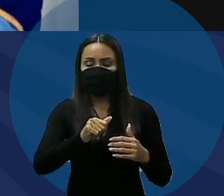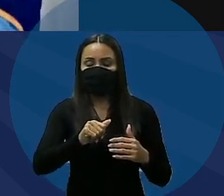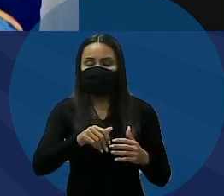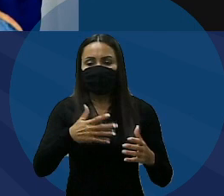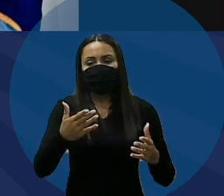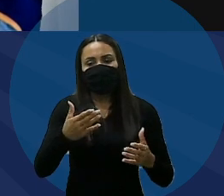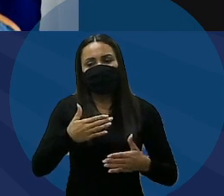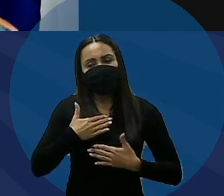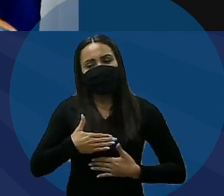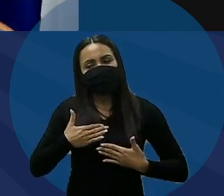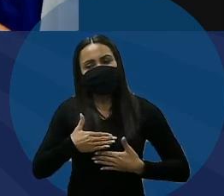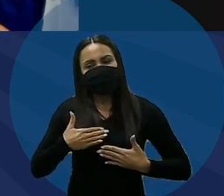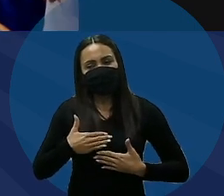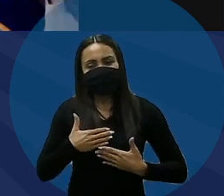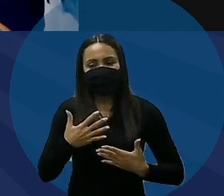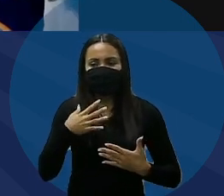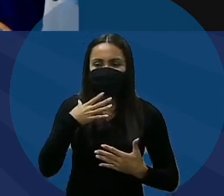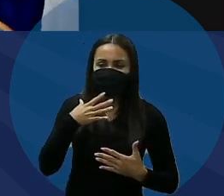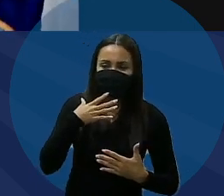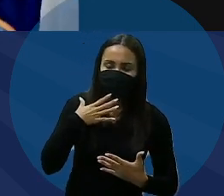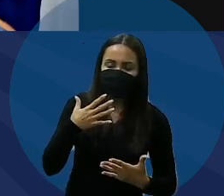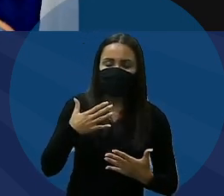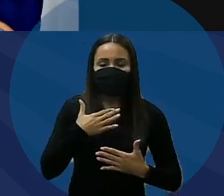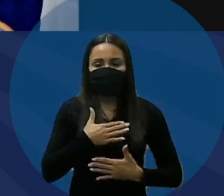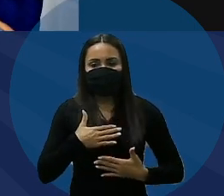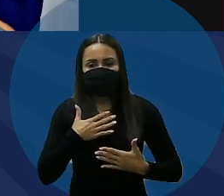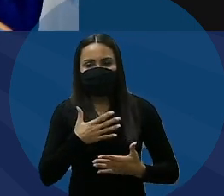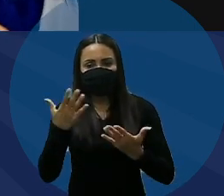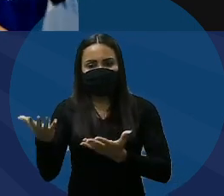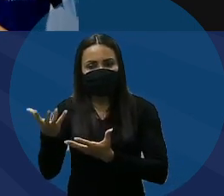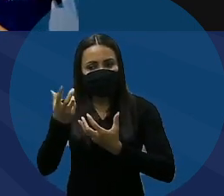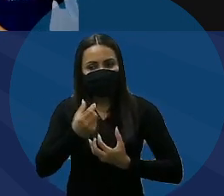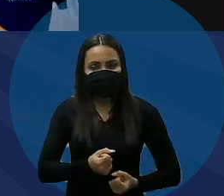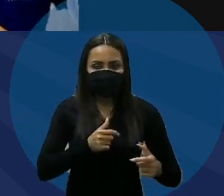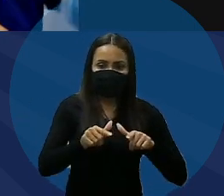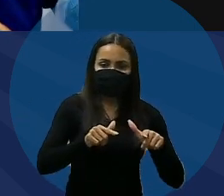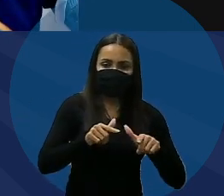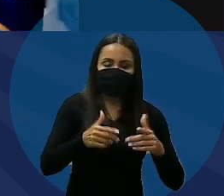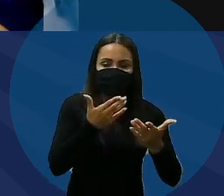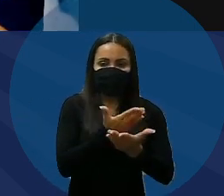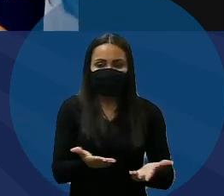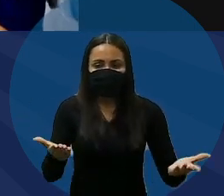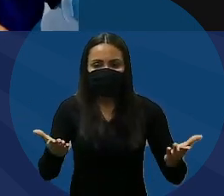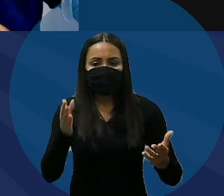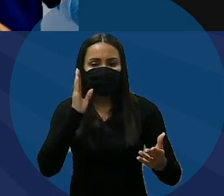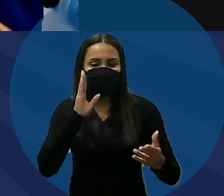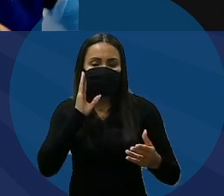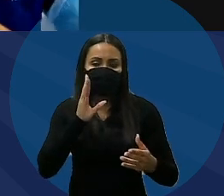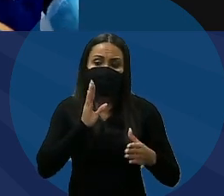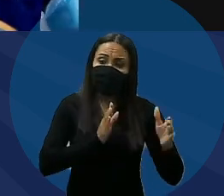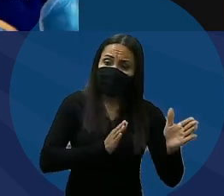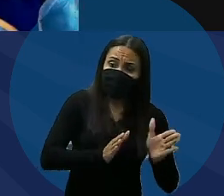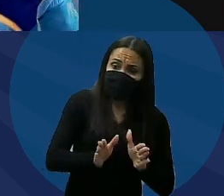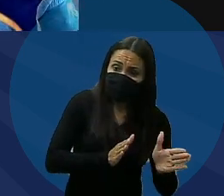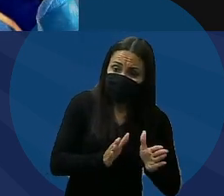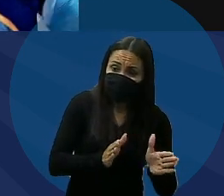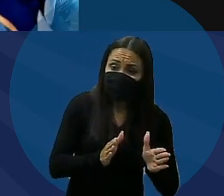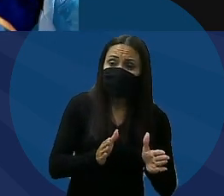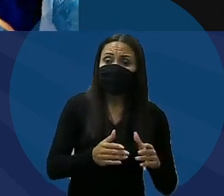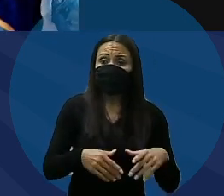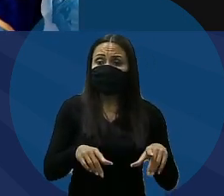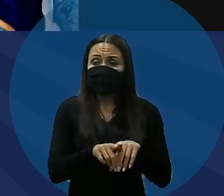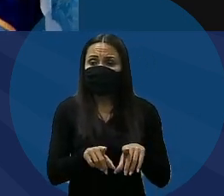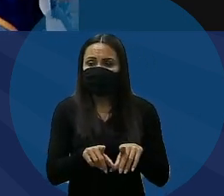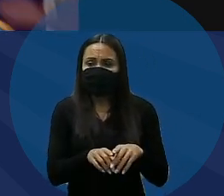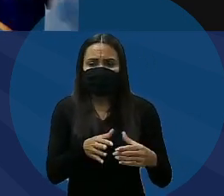receber o trabalho de vocês, que de maneira tão legal, né? Acessível, pôde, portanto,